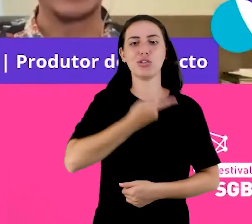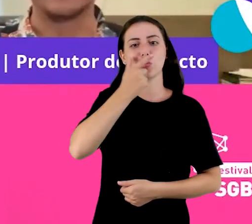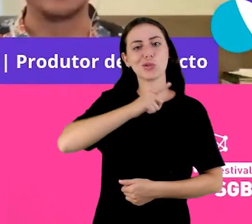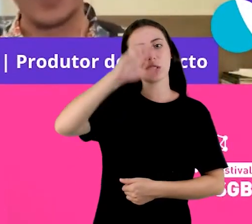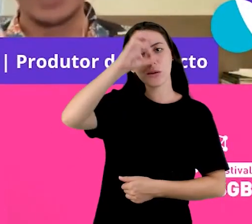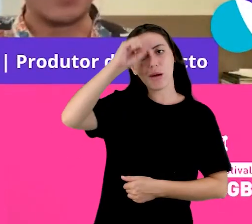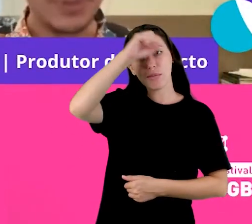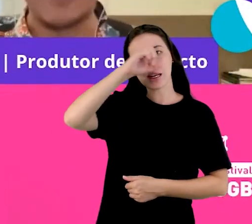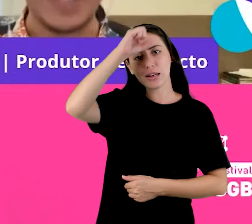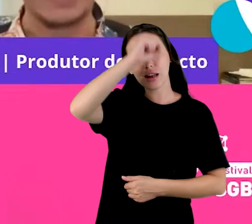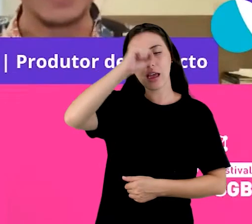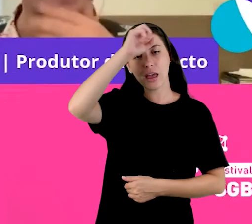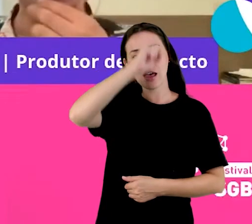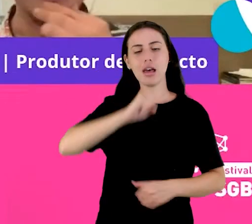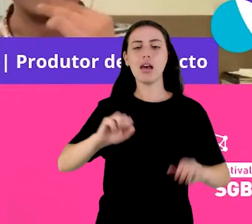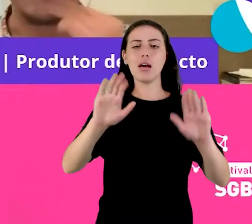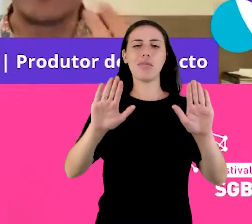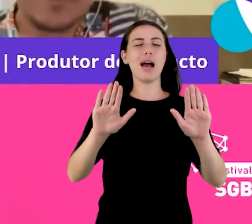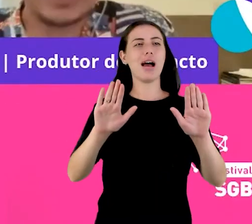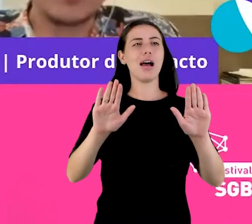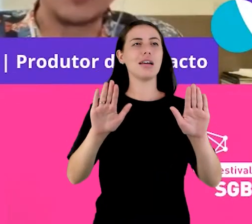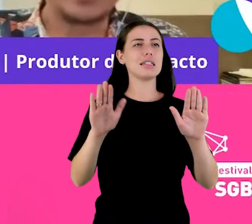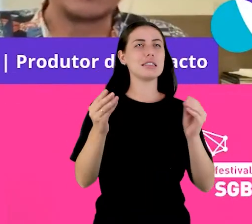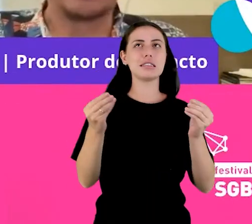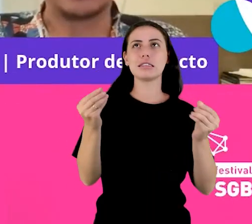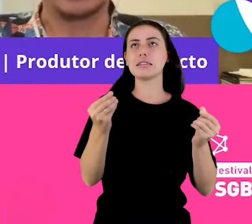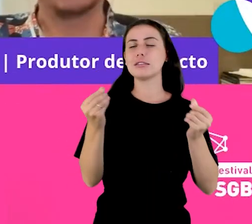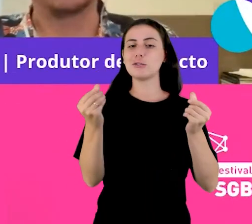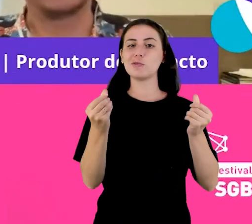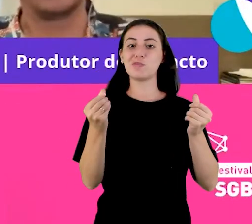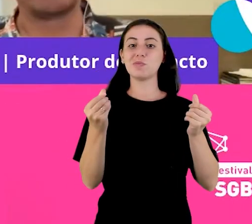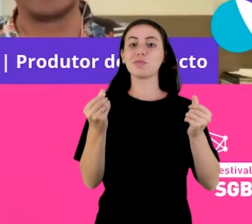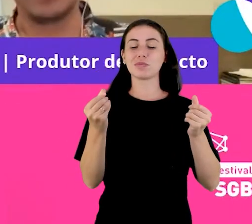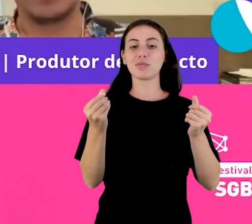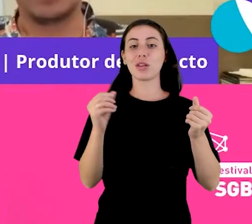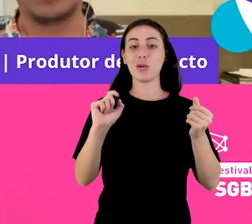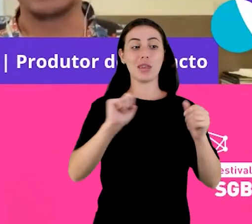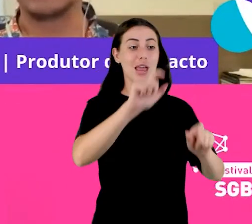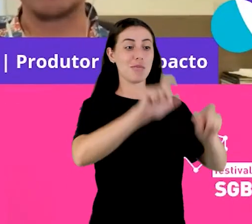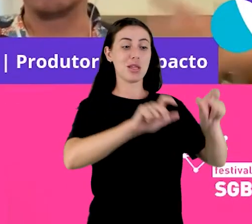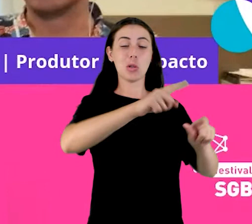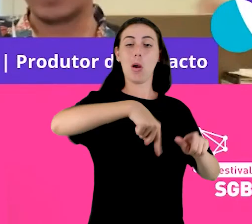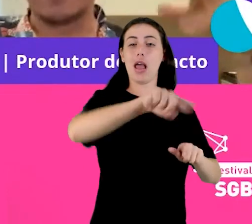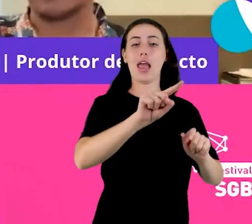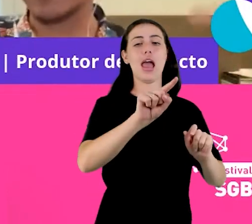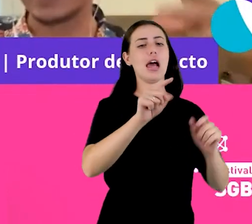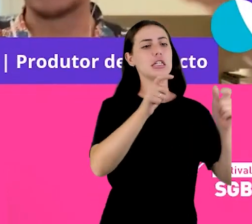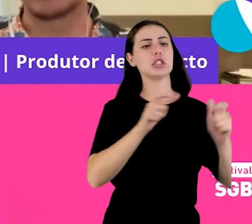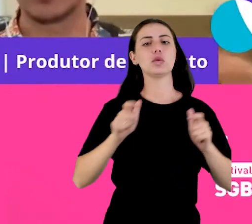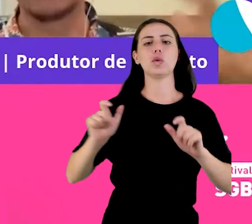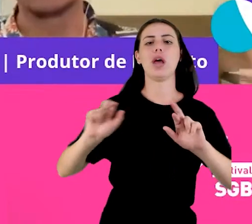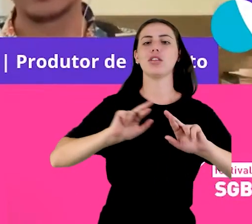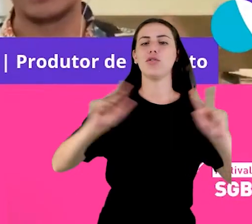críticas, assim, foram dedos muito na ferida, assim. Foi um processo muito rico de aprendizado, porque a gente fica muito sempre